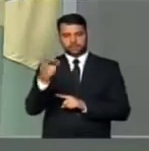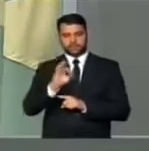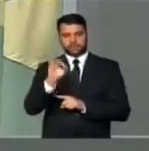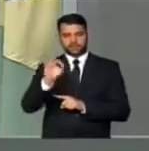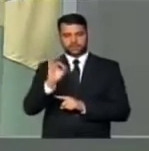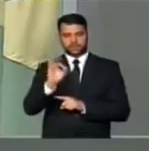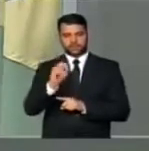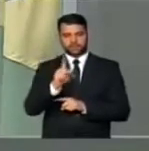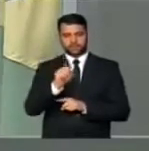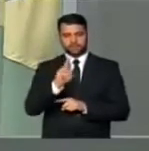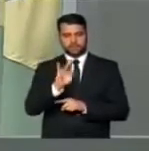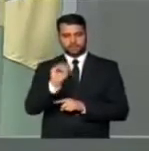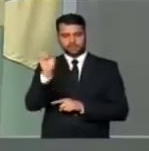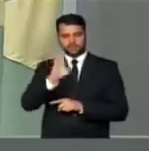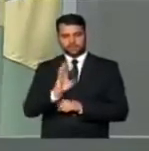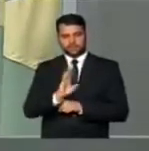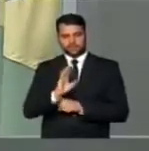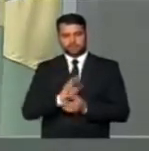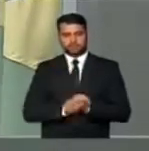66,2% do PIB.